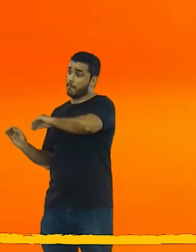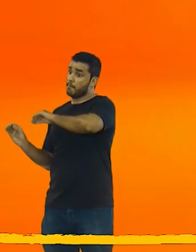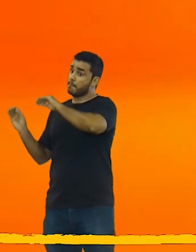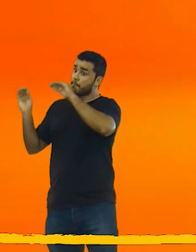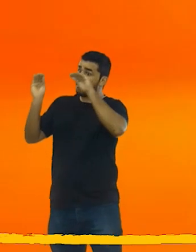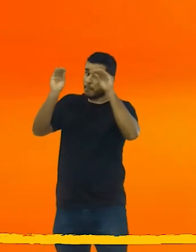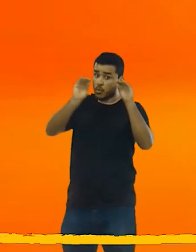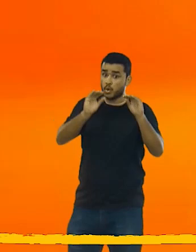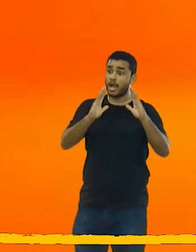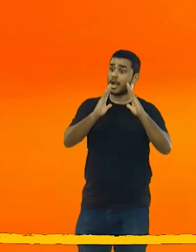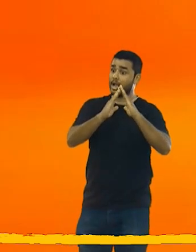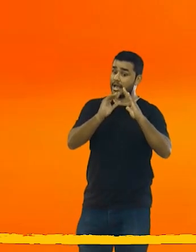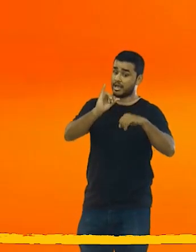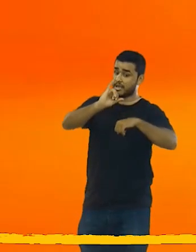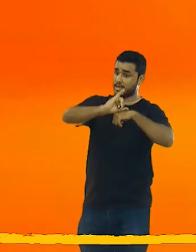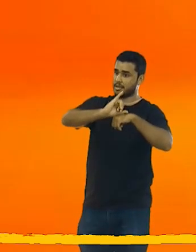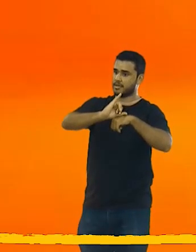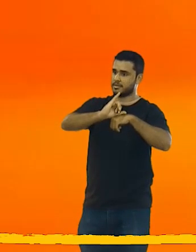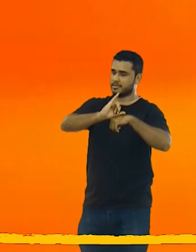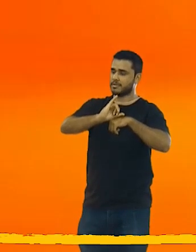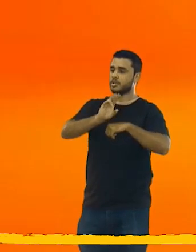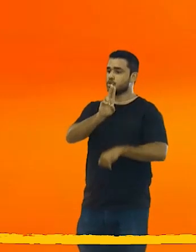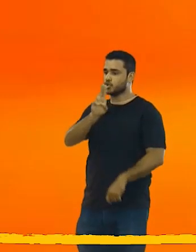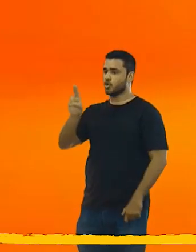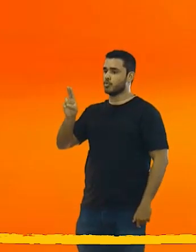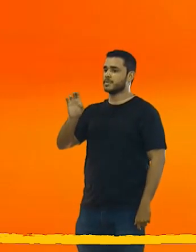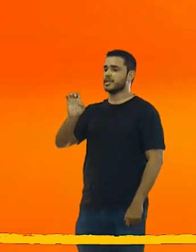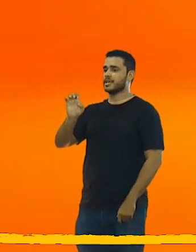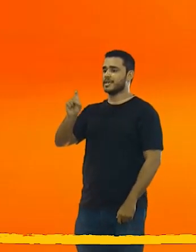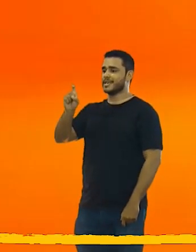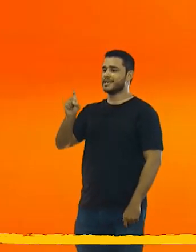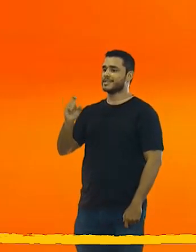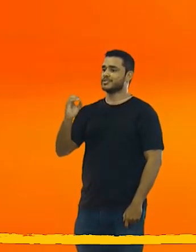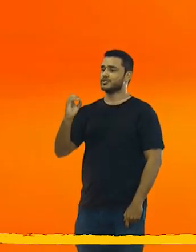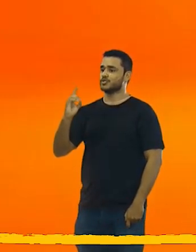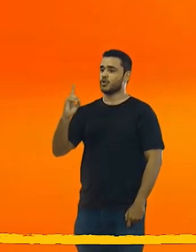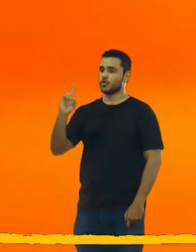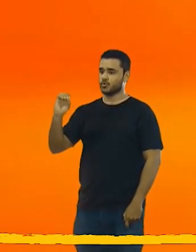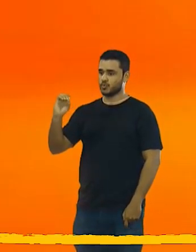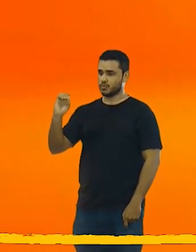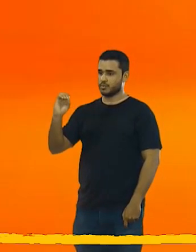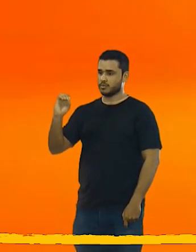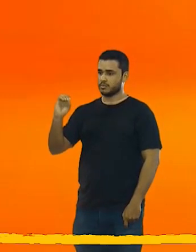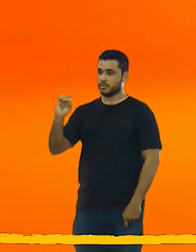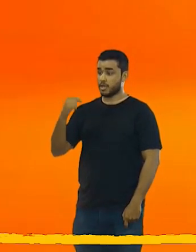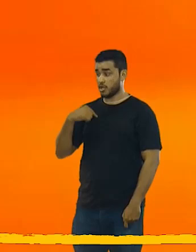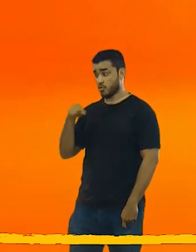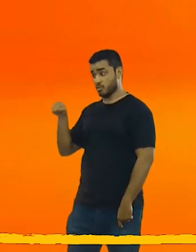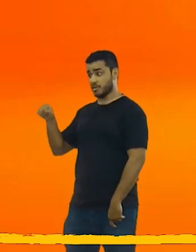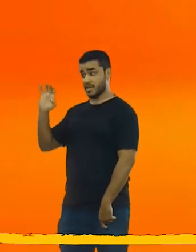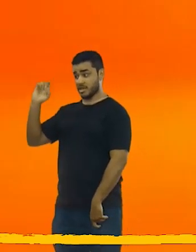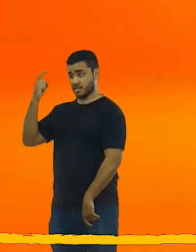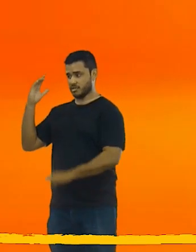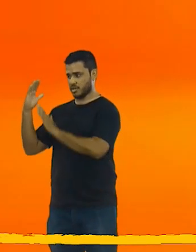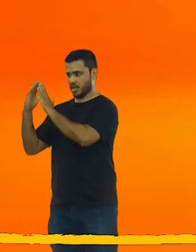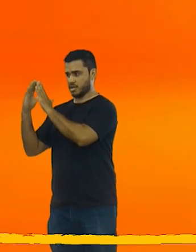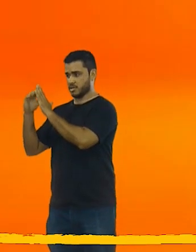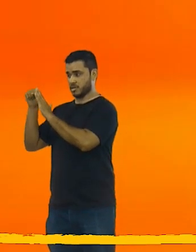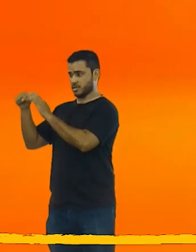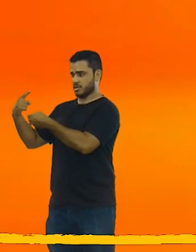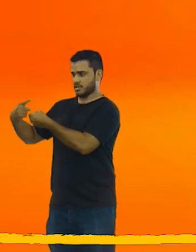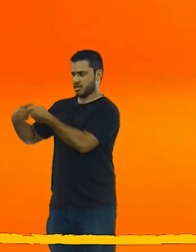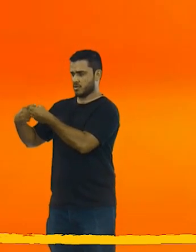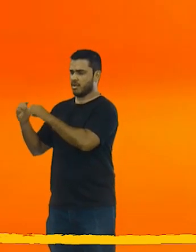saída, rural do campo. Você sai do campo para migrar e morar na cidade. Se você sai de manhã do campo, vem trabalhar na